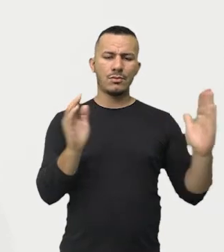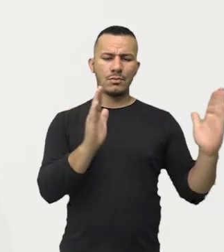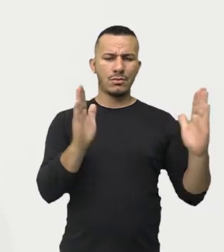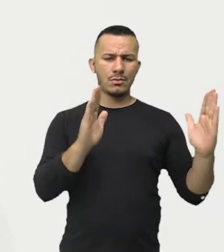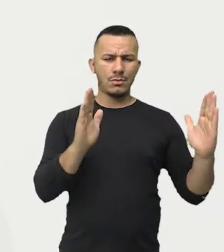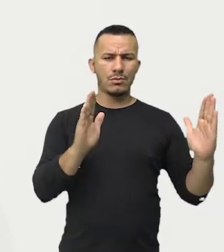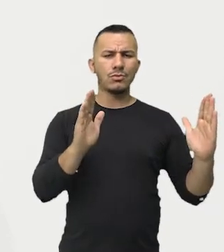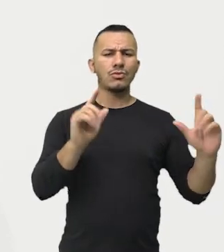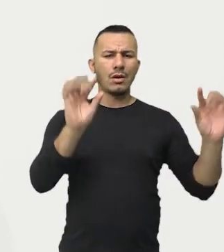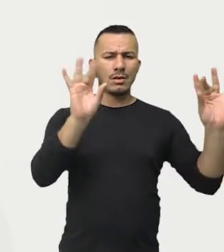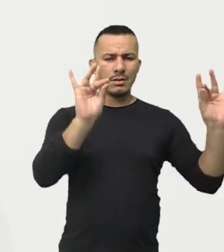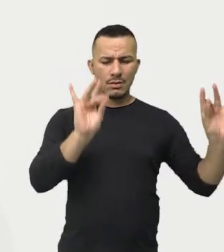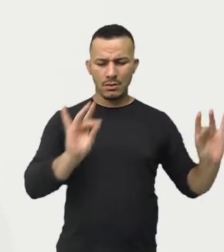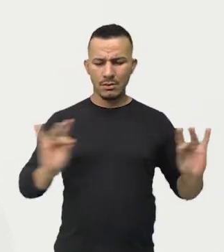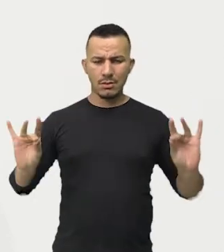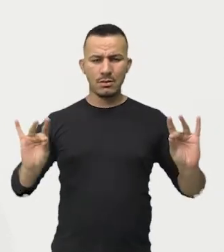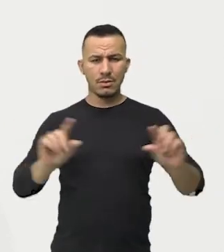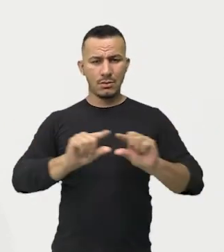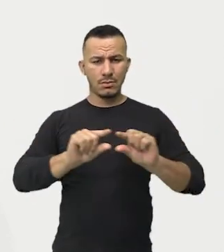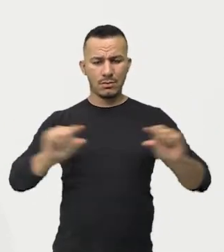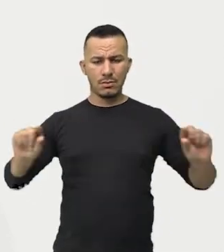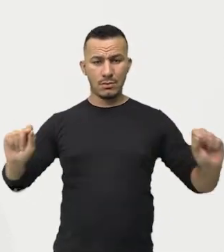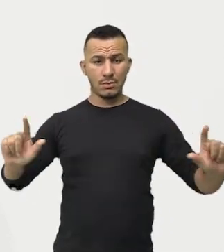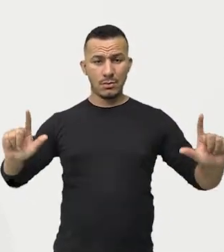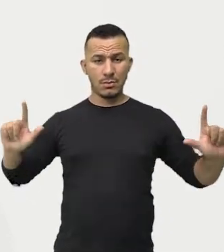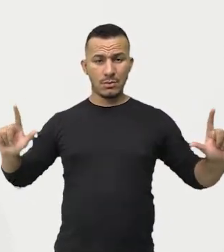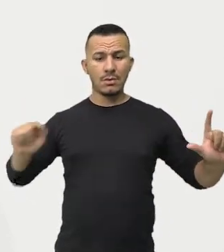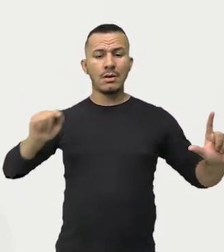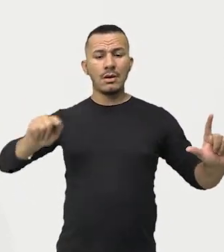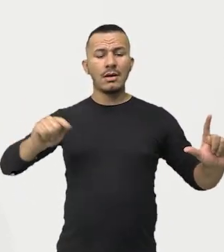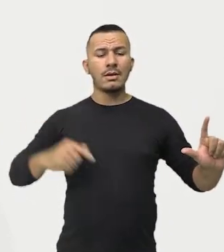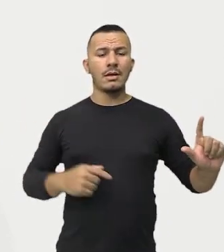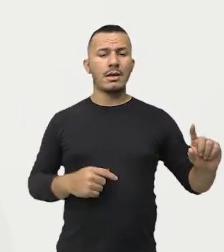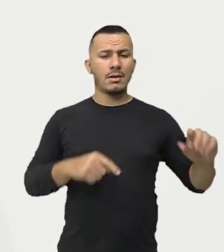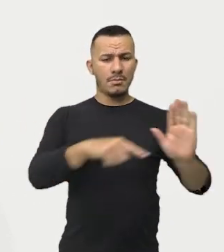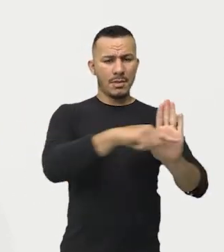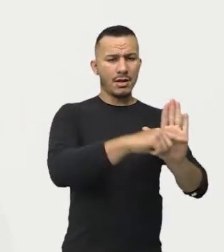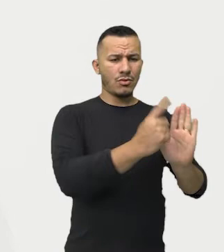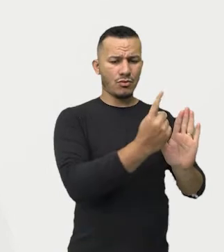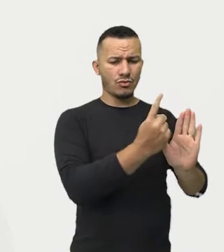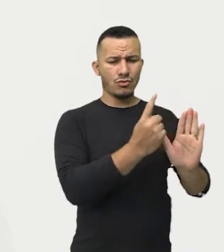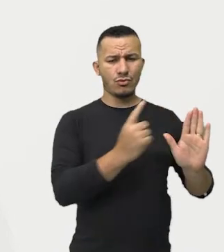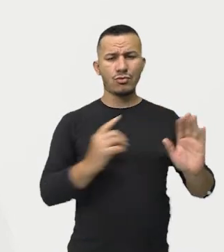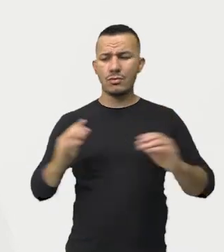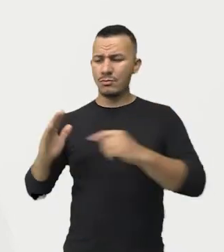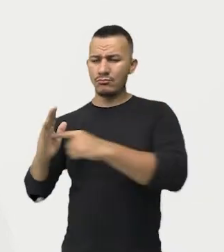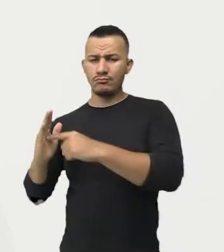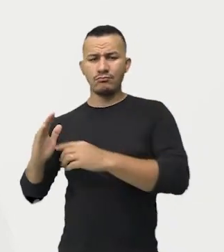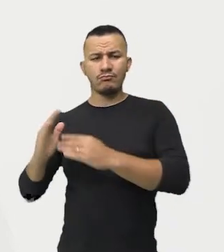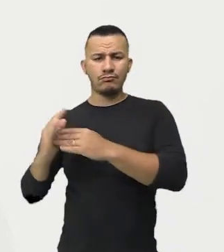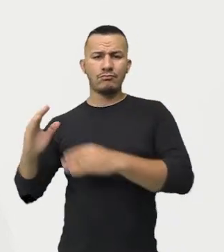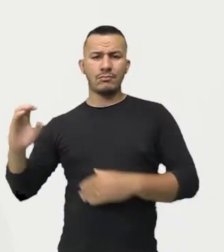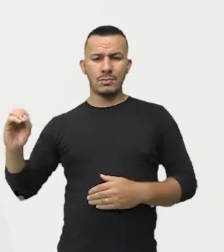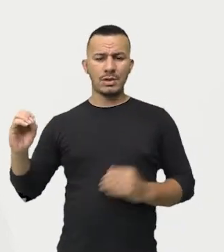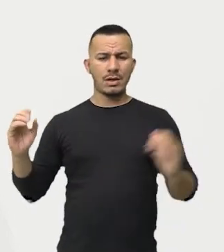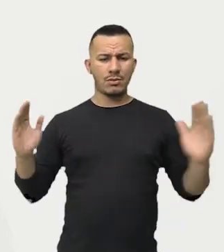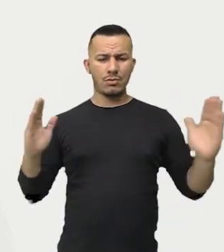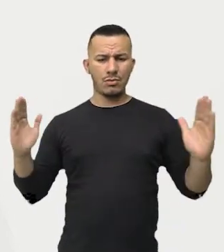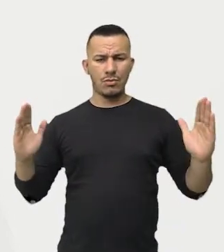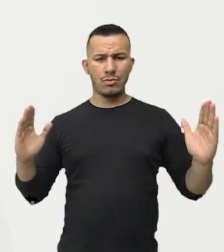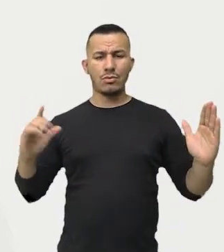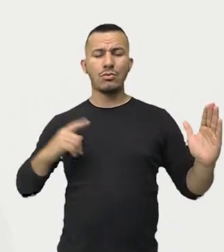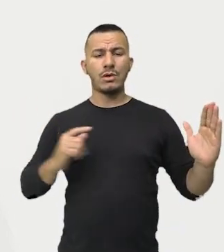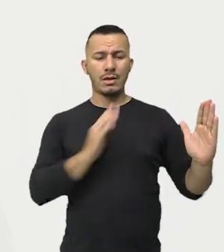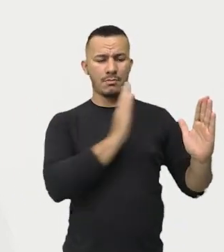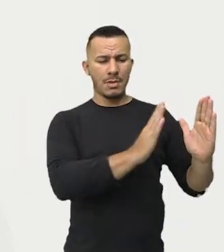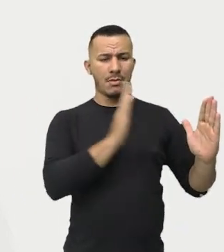aqui, ó. Como inteiro, o intervalo de 0 a 1 está dividido em 3 partes, dividimos aqui, ó, em uma,